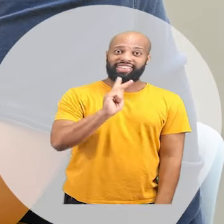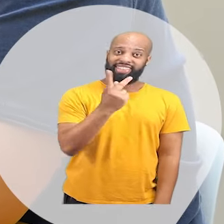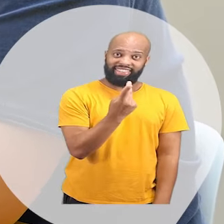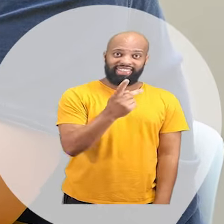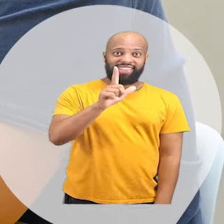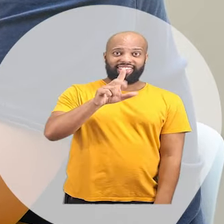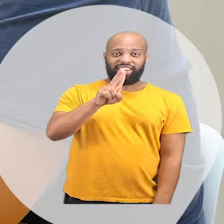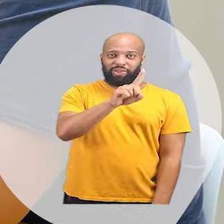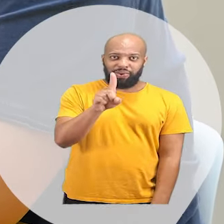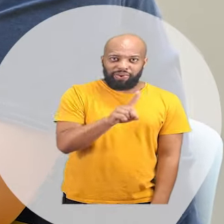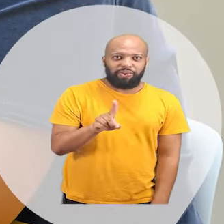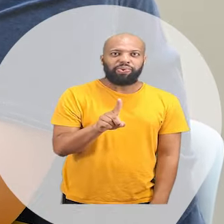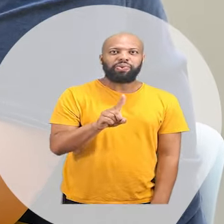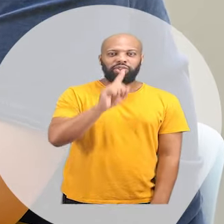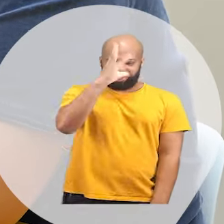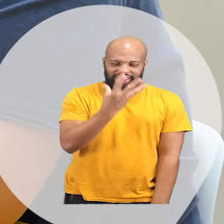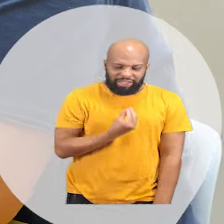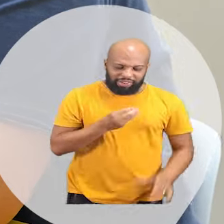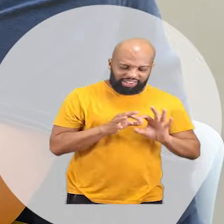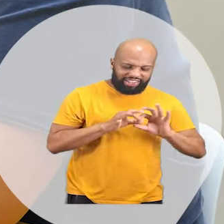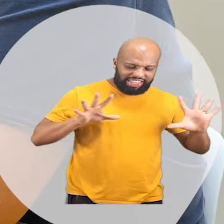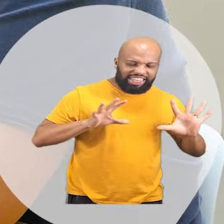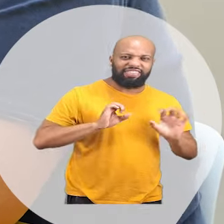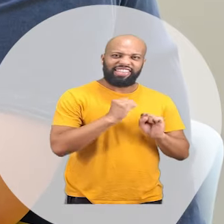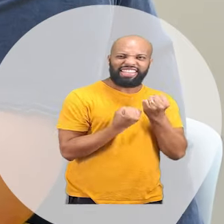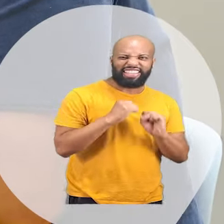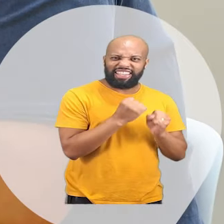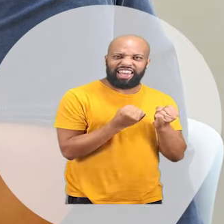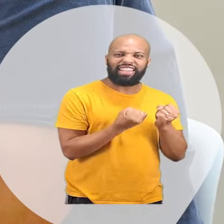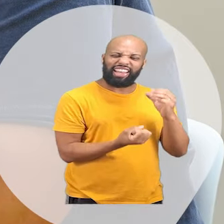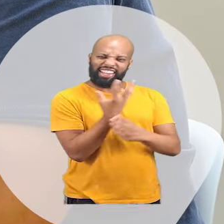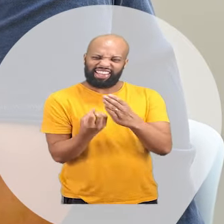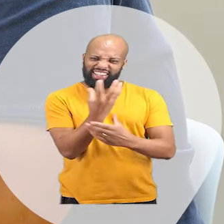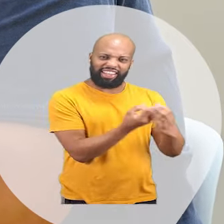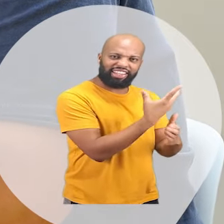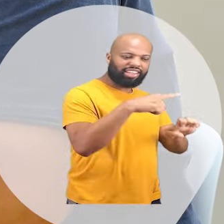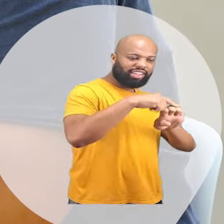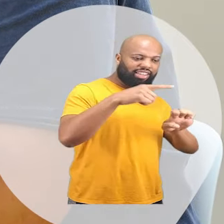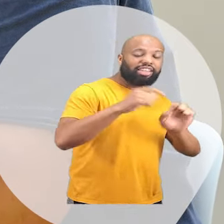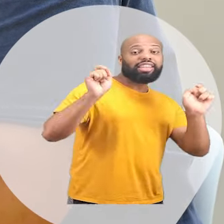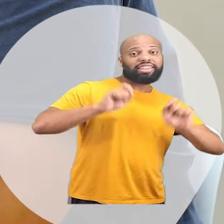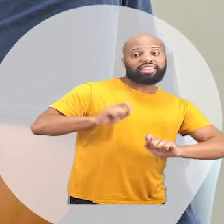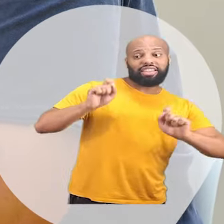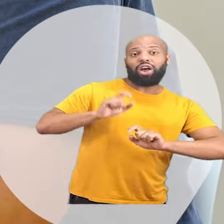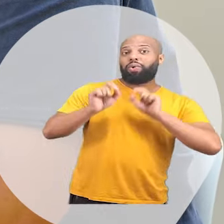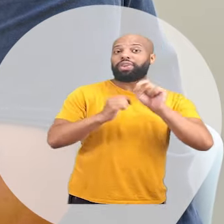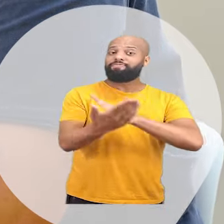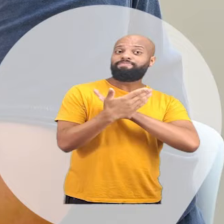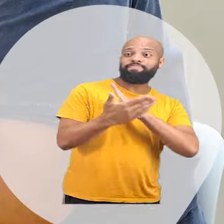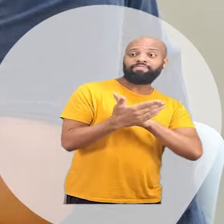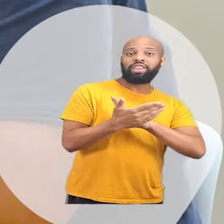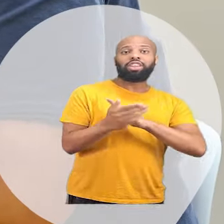né um espírito livre inquieta empreendedora E que nos ajuda a enxergar várias curitibas dentro de